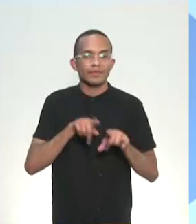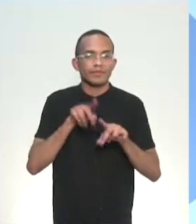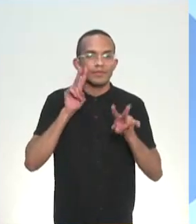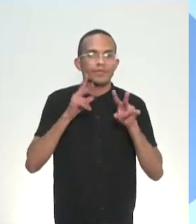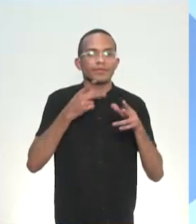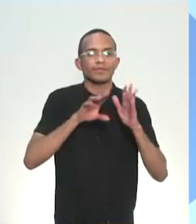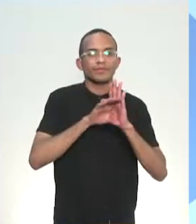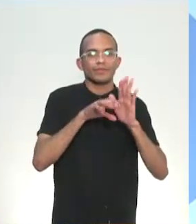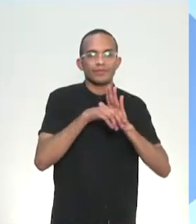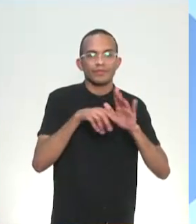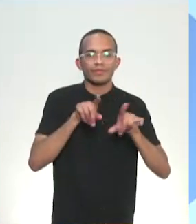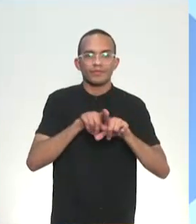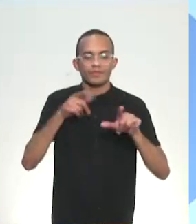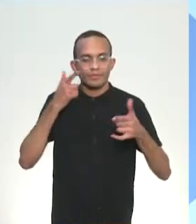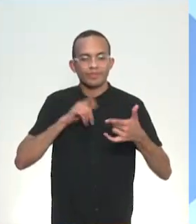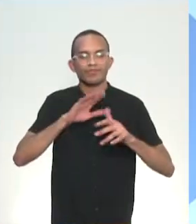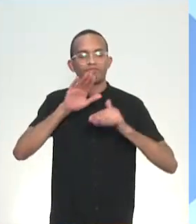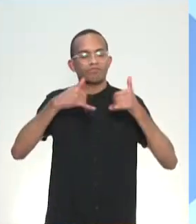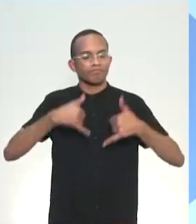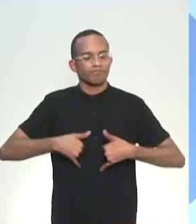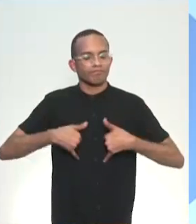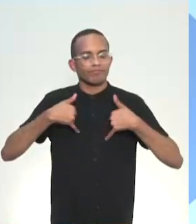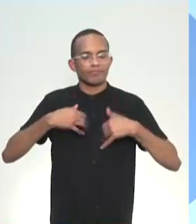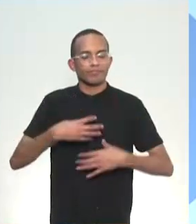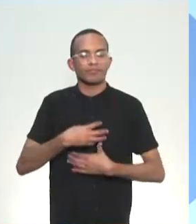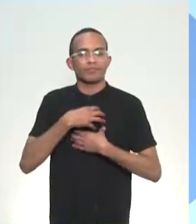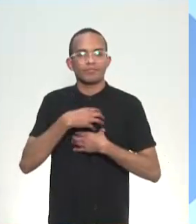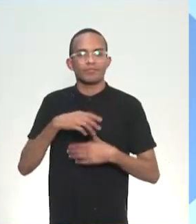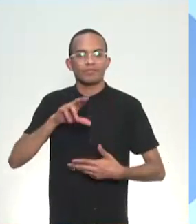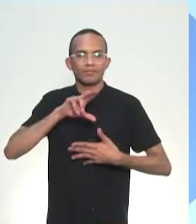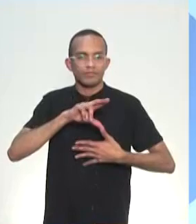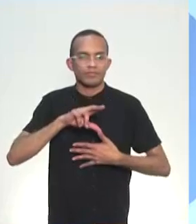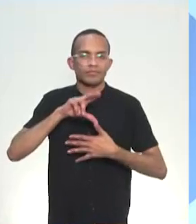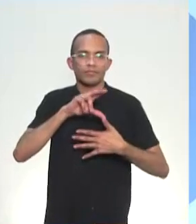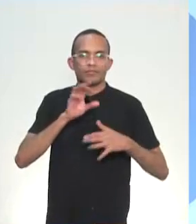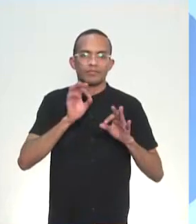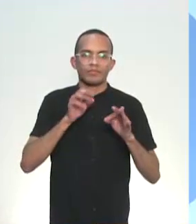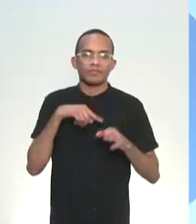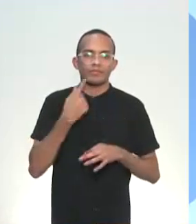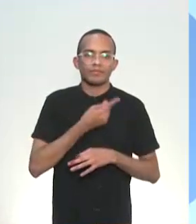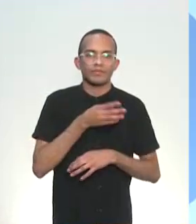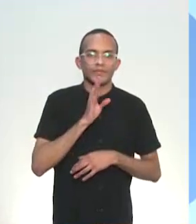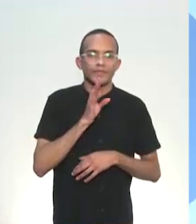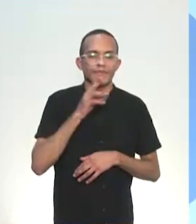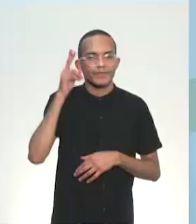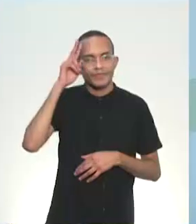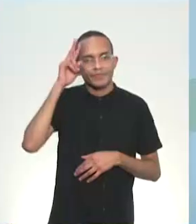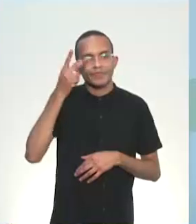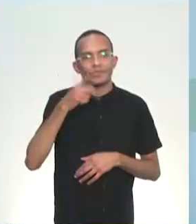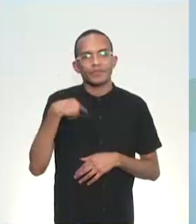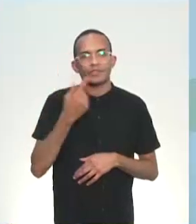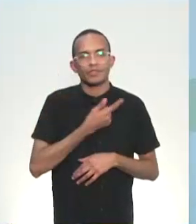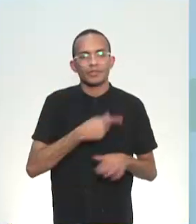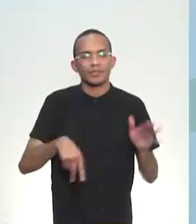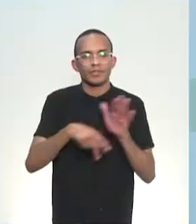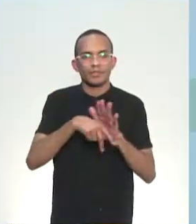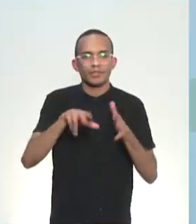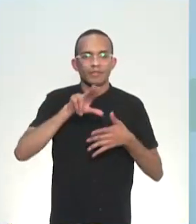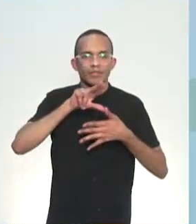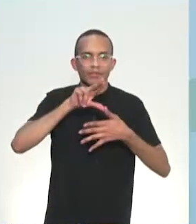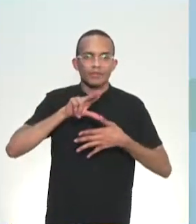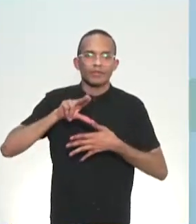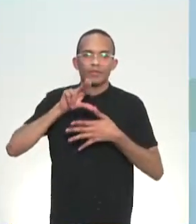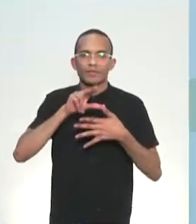esse conceito até para levantar a nossa estima enquanto latino-americanos, né? A gente conhecer a história. Somos latino-americanos, é isso